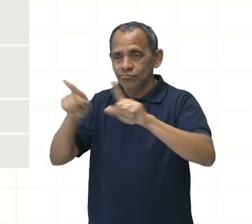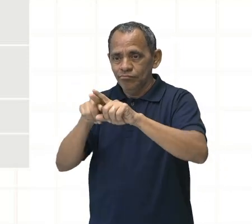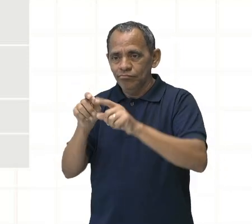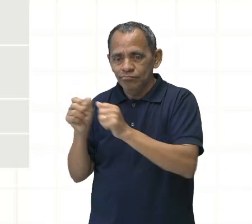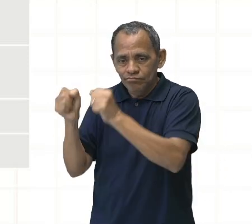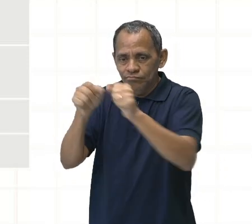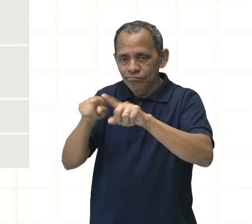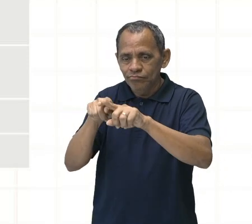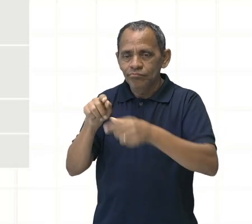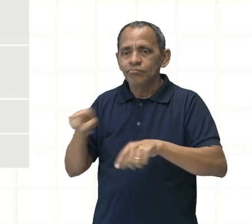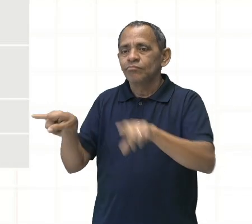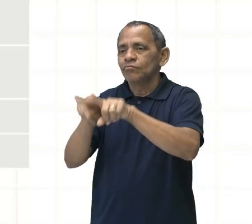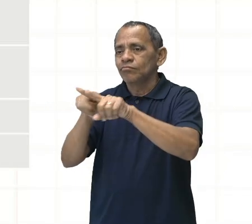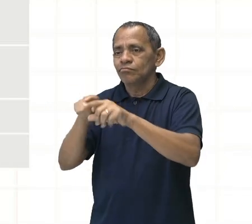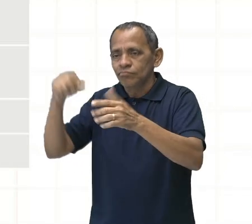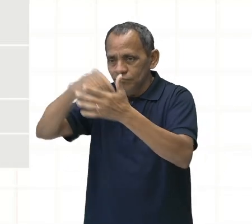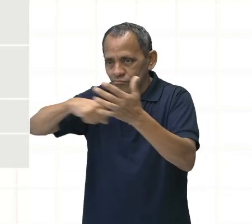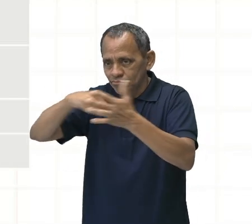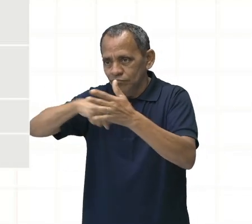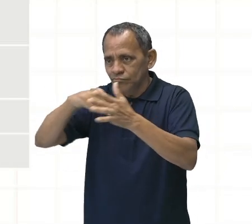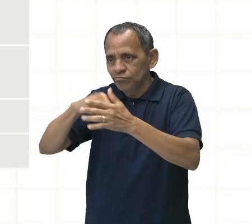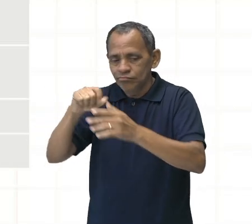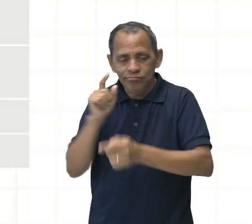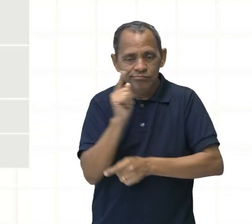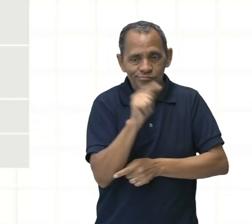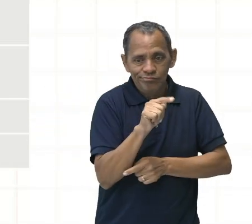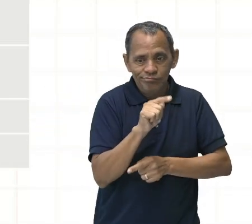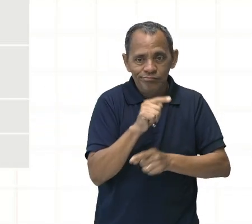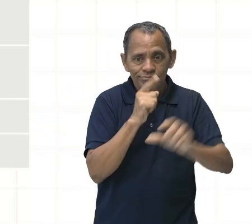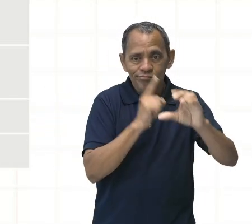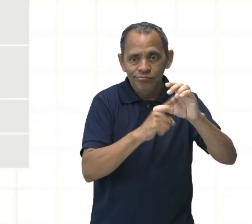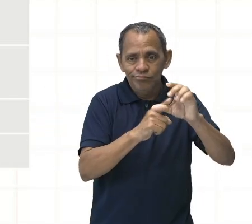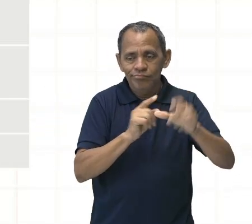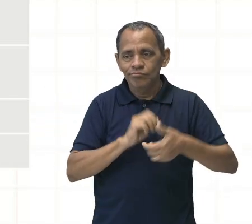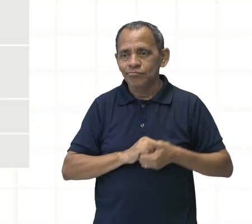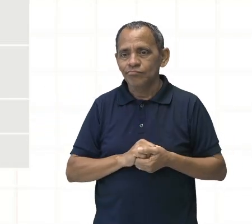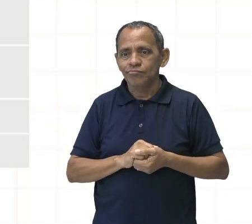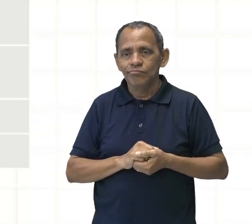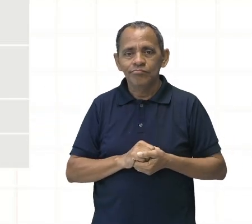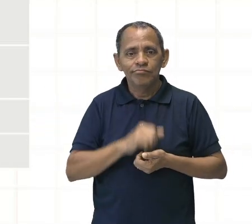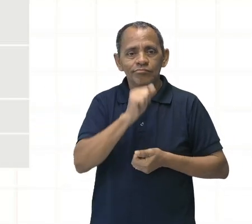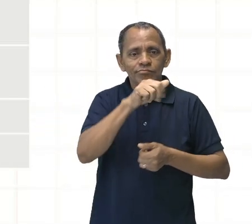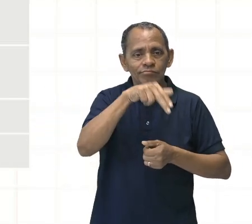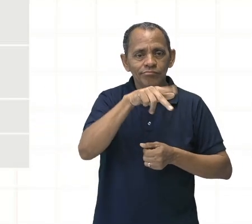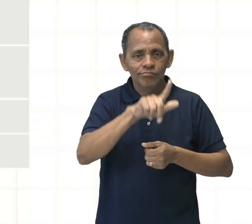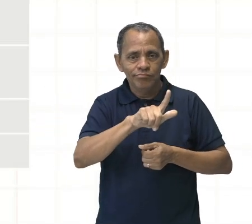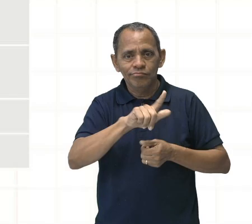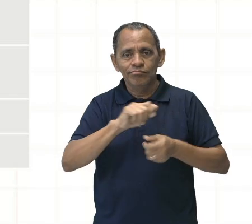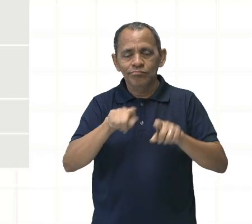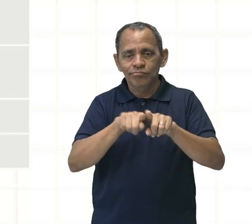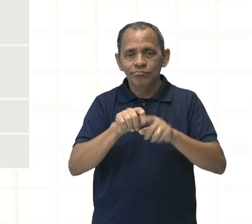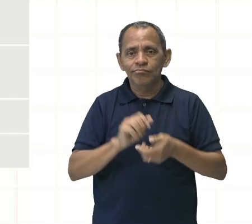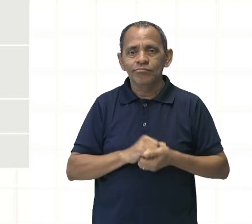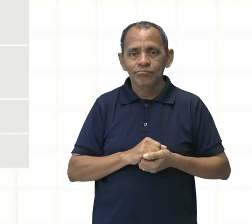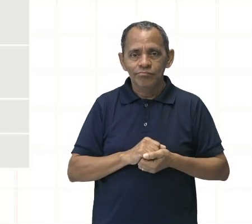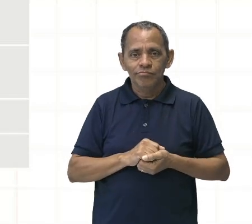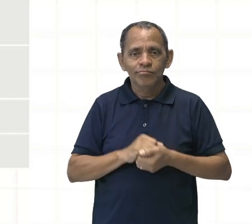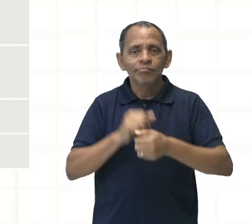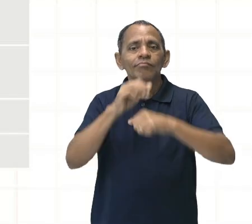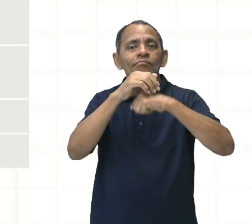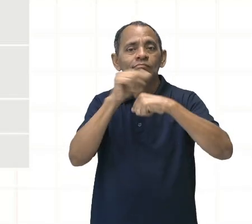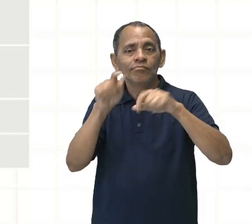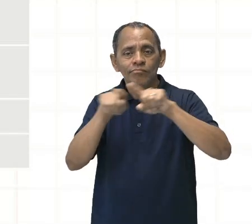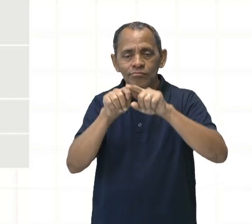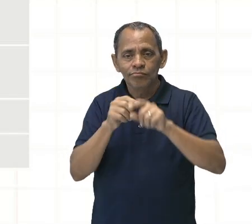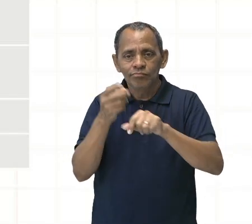combater o comunismo, enquanto a ANL buscava a nacionalização de empresas